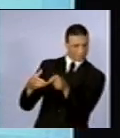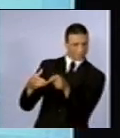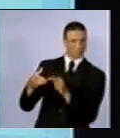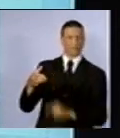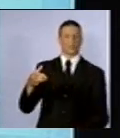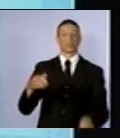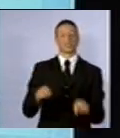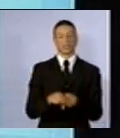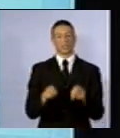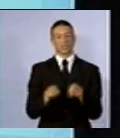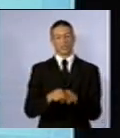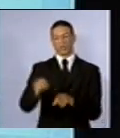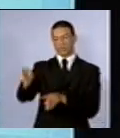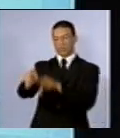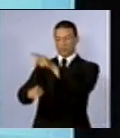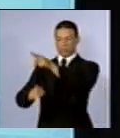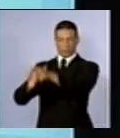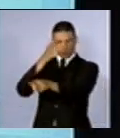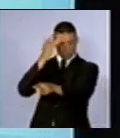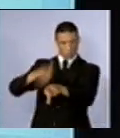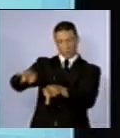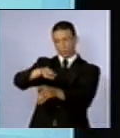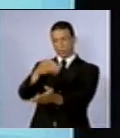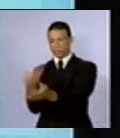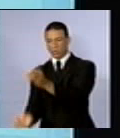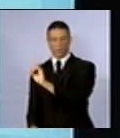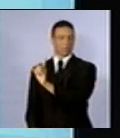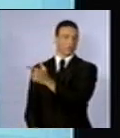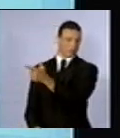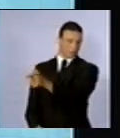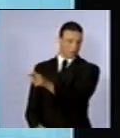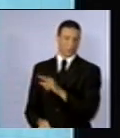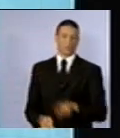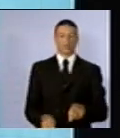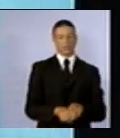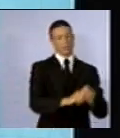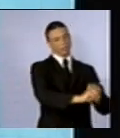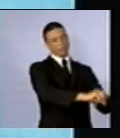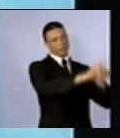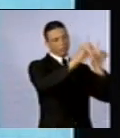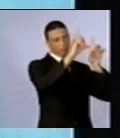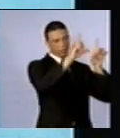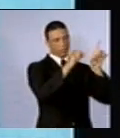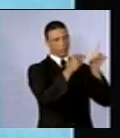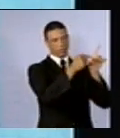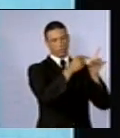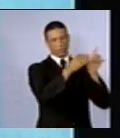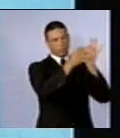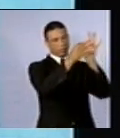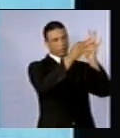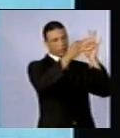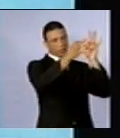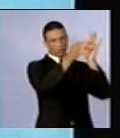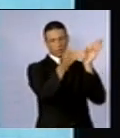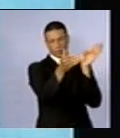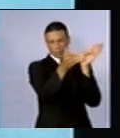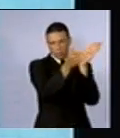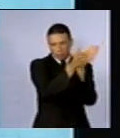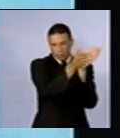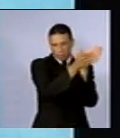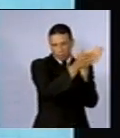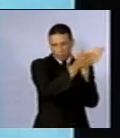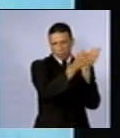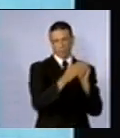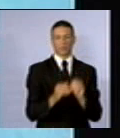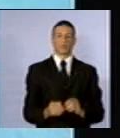da magnitude da corrente, já foi exaustivamente debatido, e ele reduz com a distância.